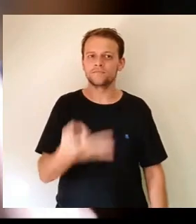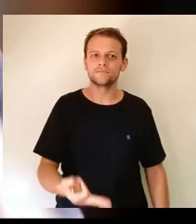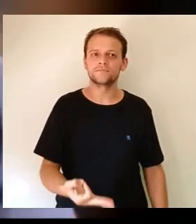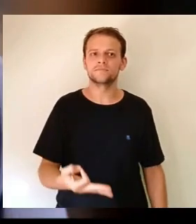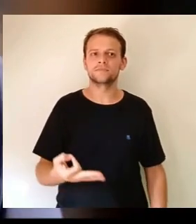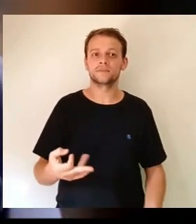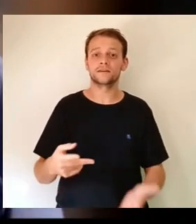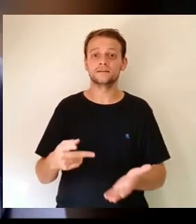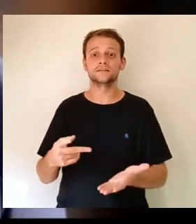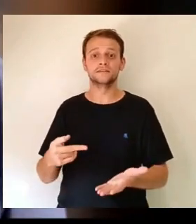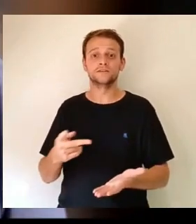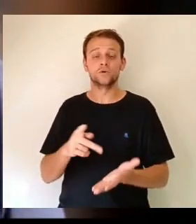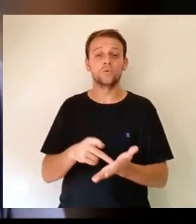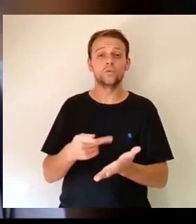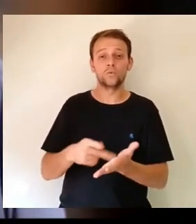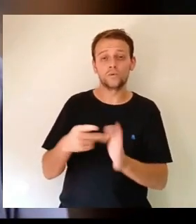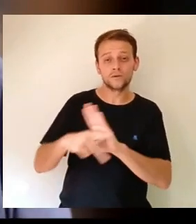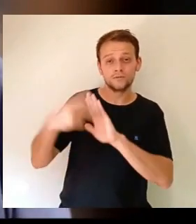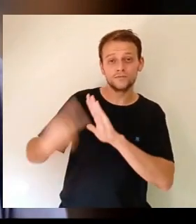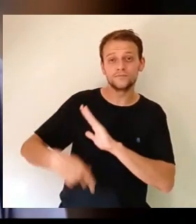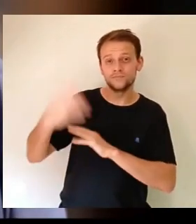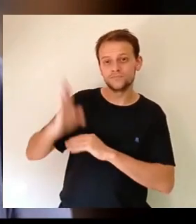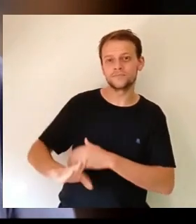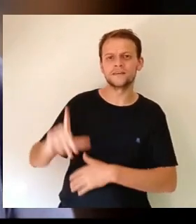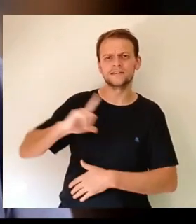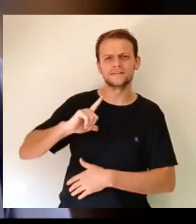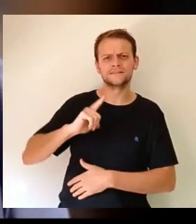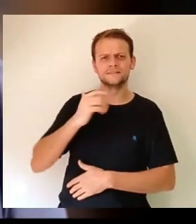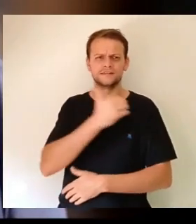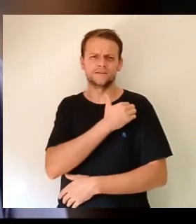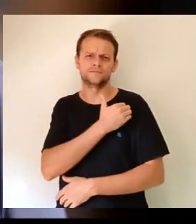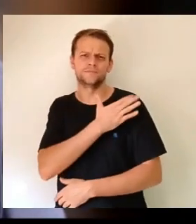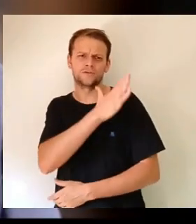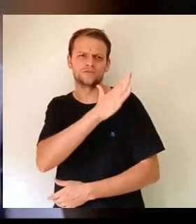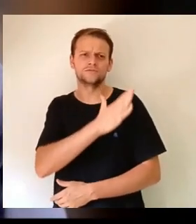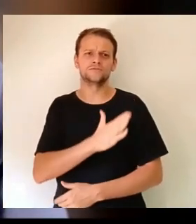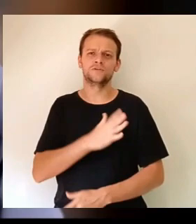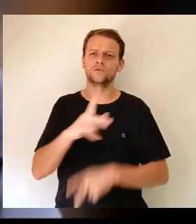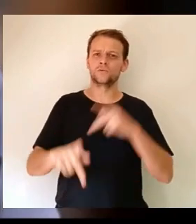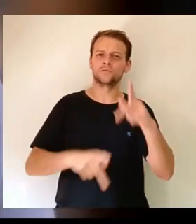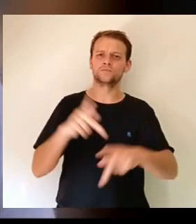jornal comentando que muitos hinos nacionais têm preconceitos